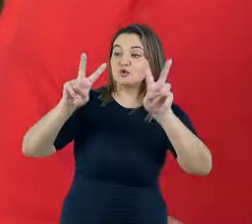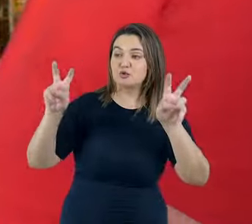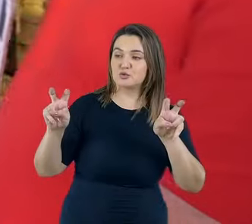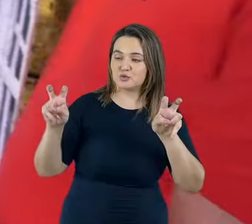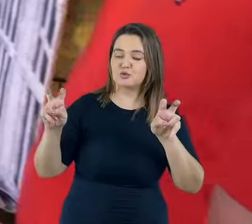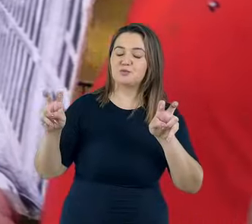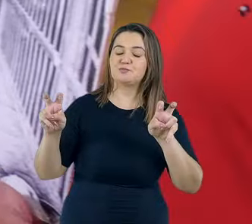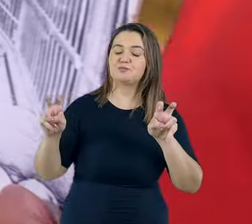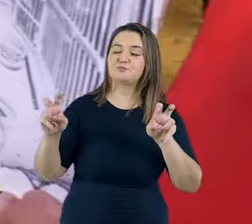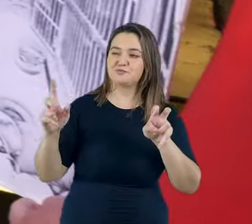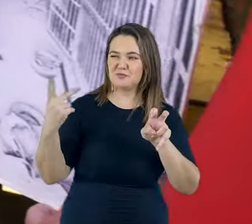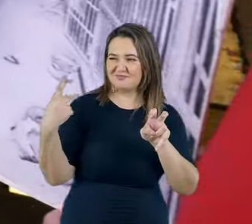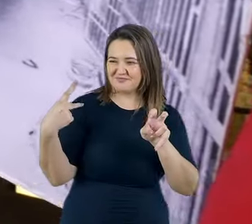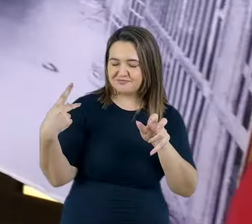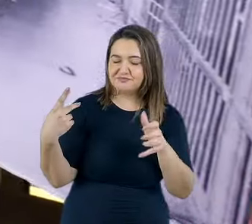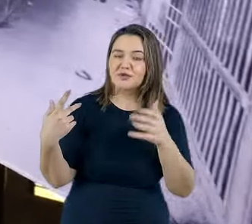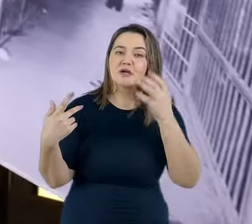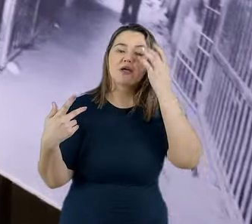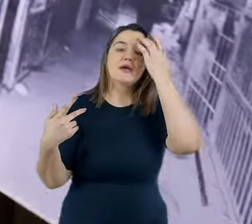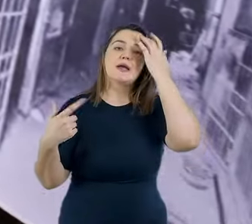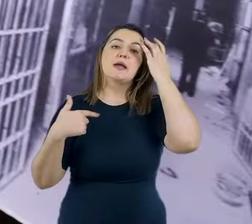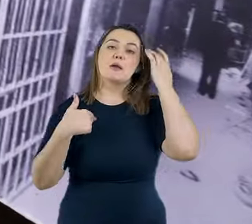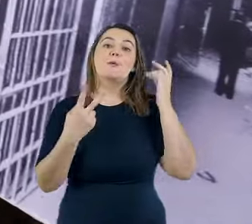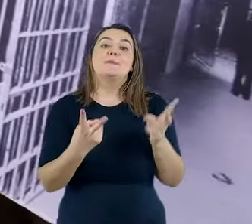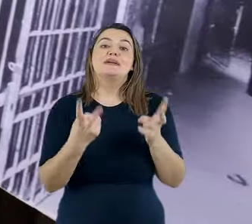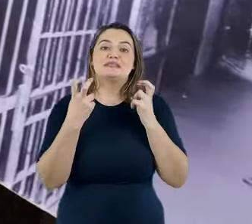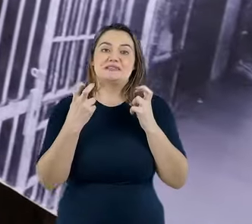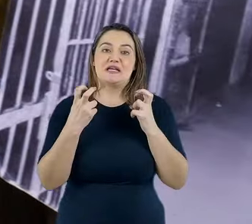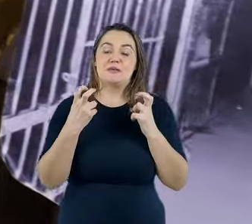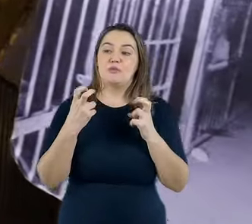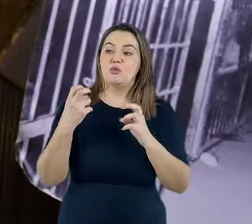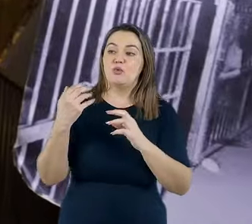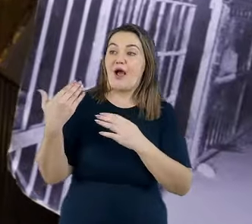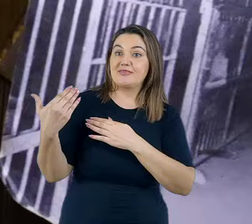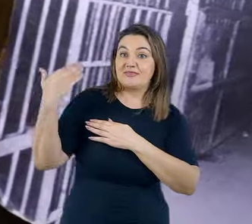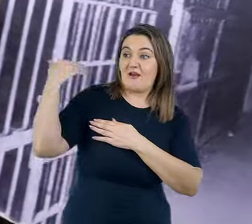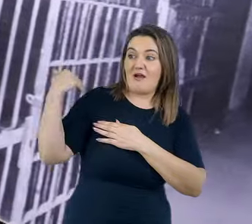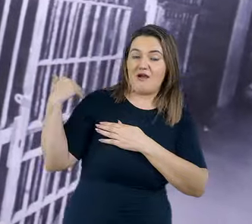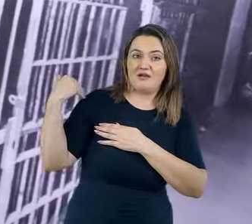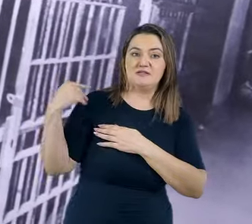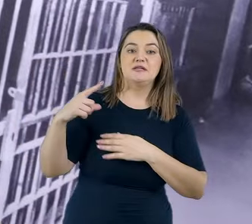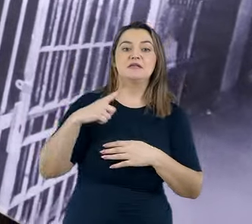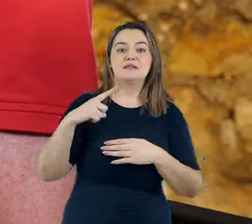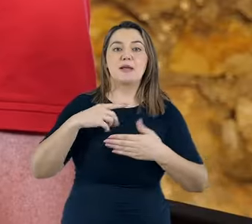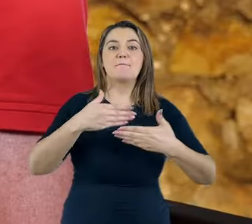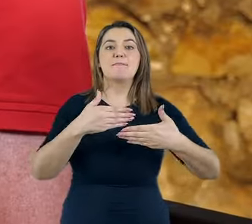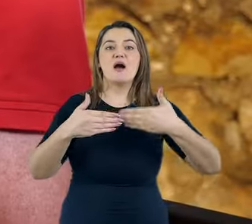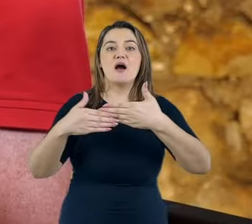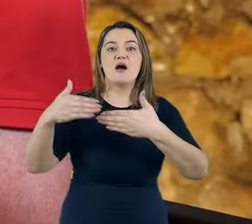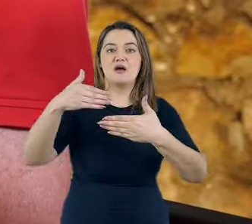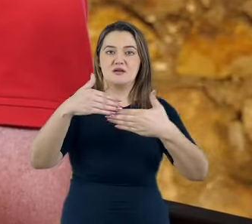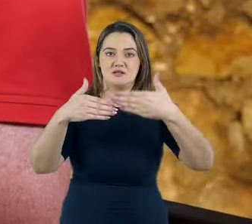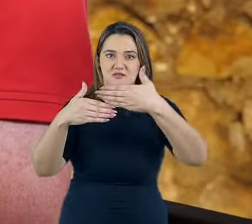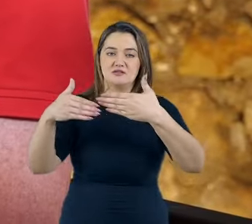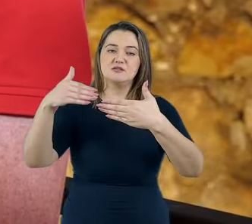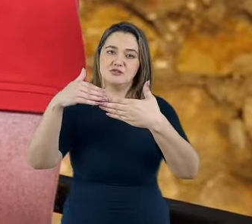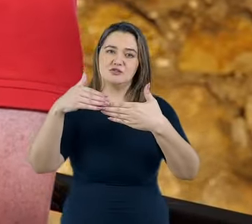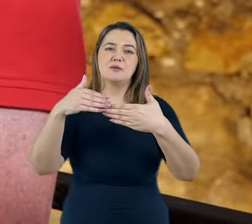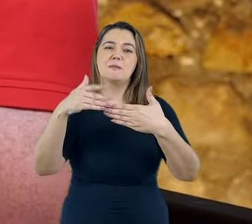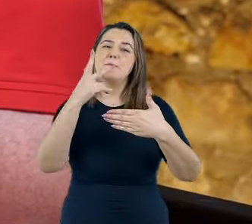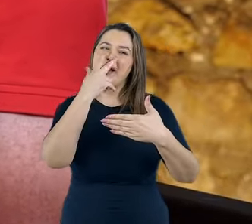ao túnel do tempo que nós estamos descendo, eu percebo que atrás de você aqui nós temos a parede, que na